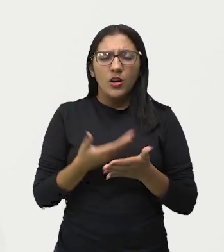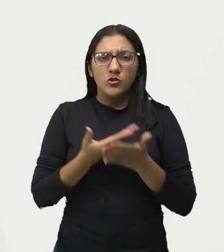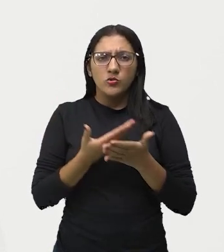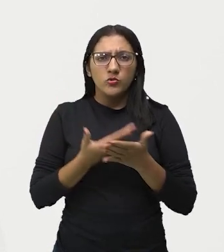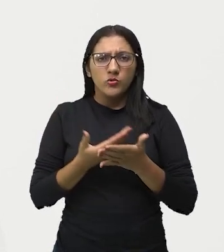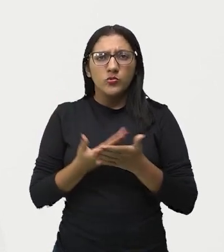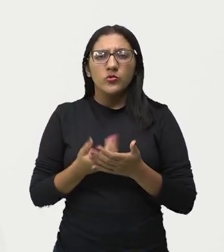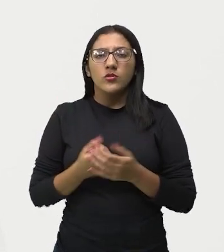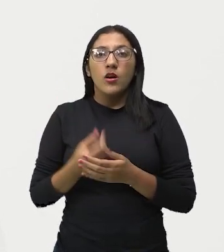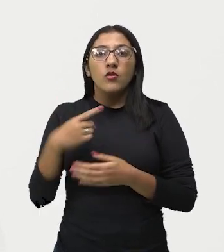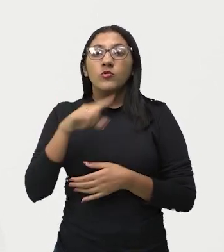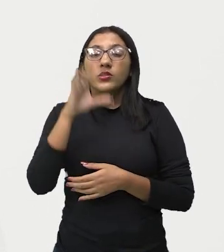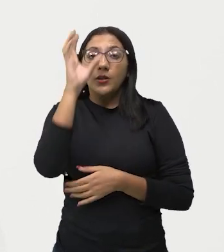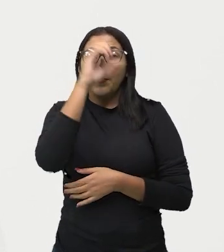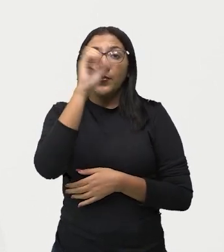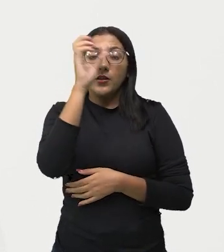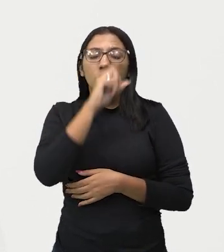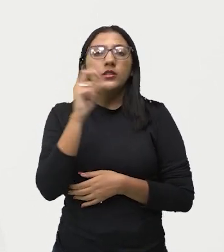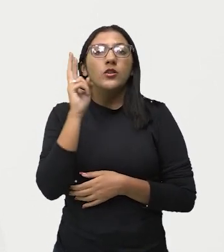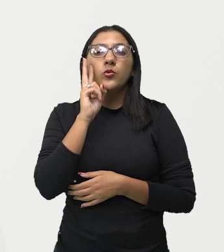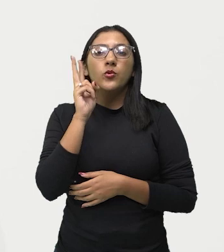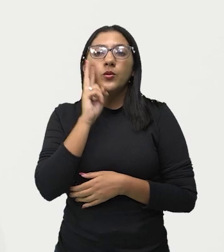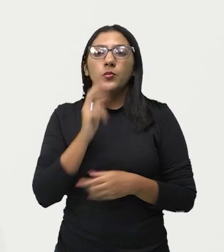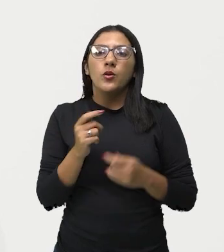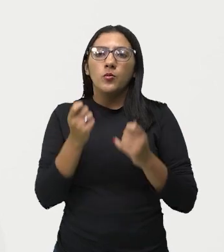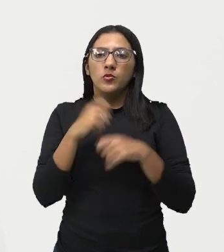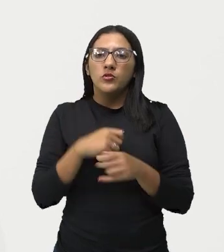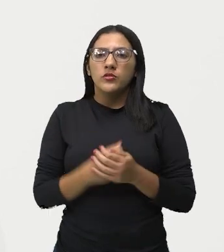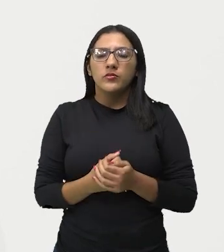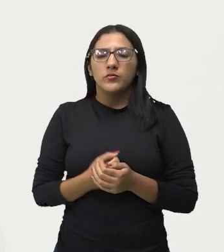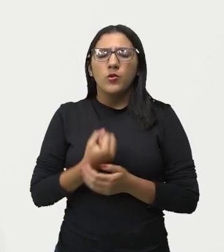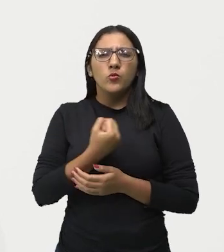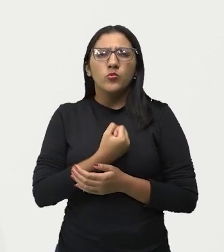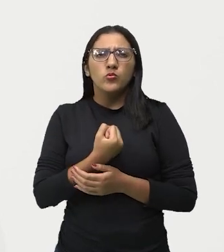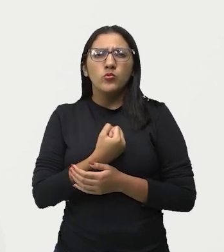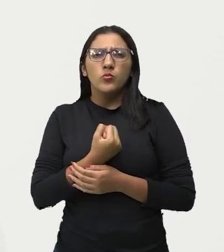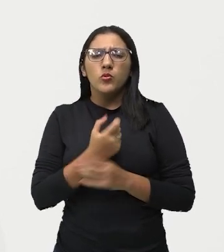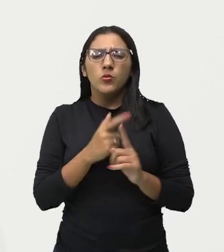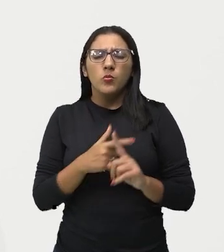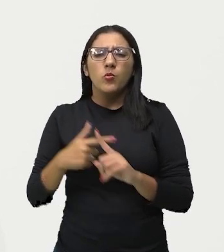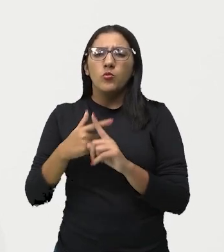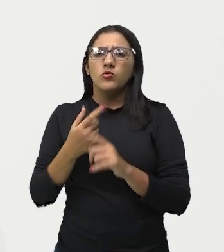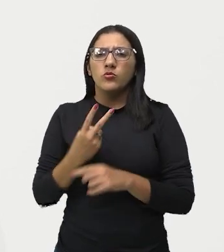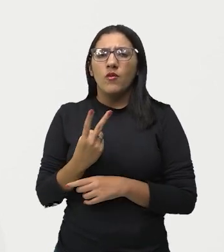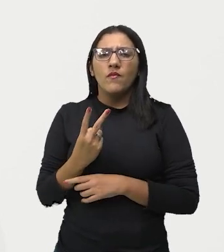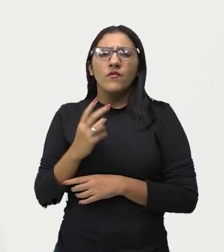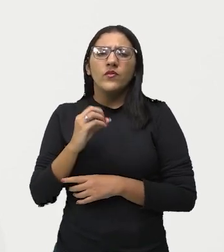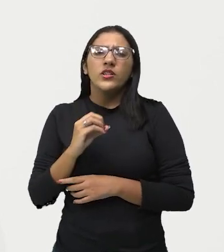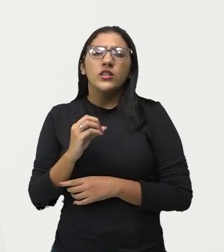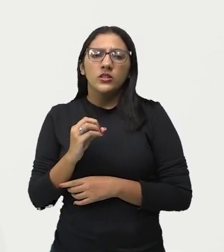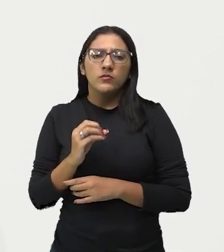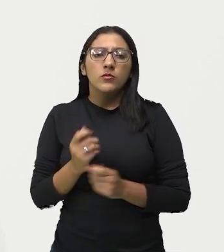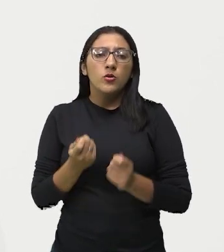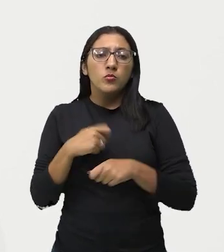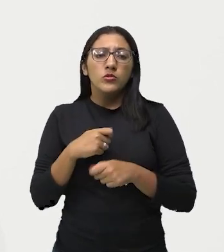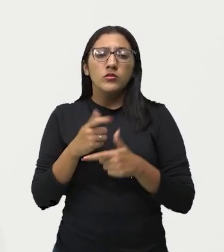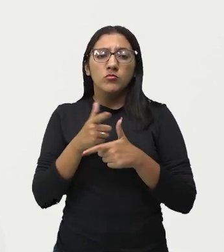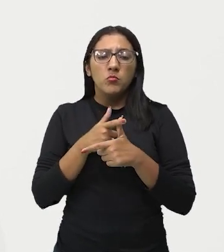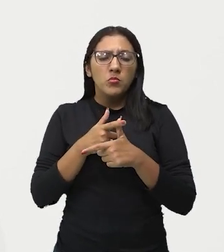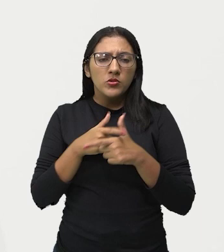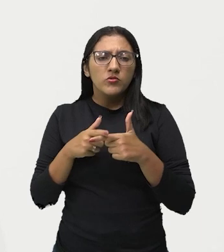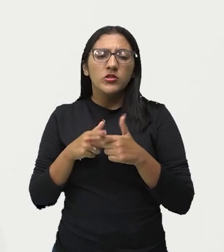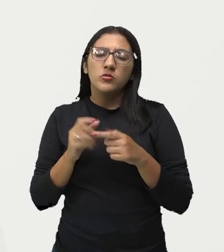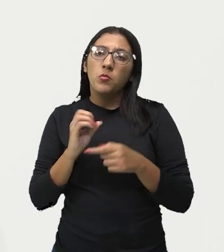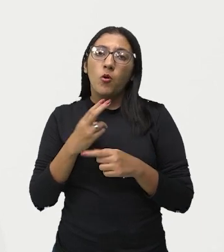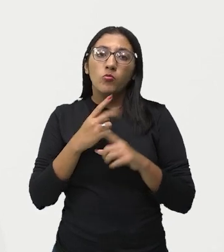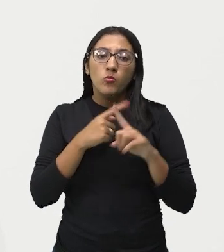aulas, na verdade, você aprendeu que você podia pegar o número que você quer escrever os múltiplos e multiplicar por todos os números naturais.